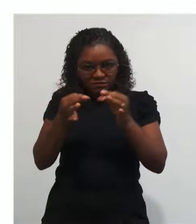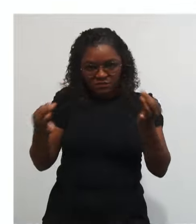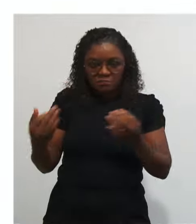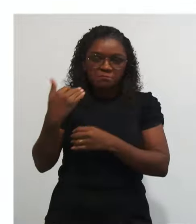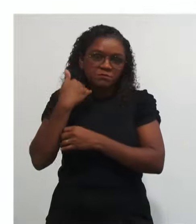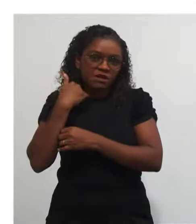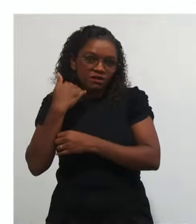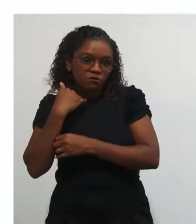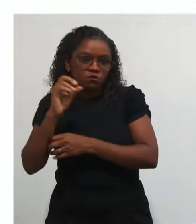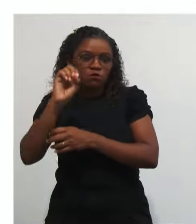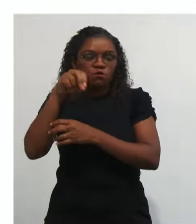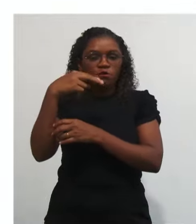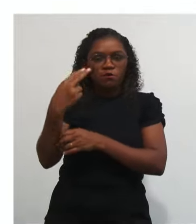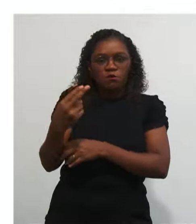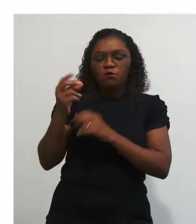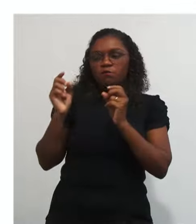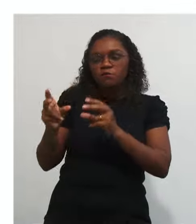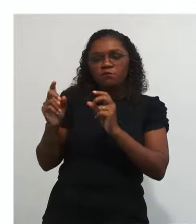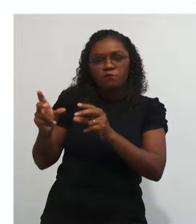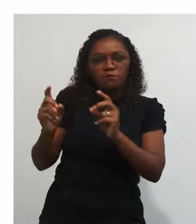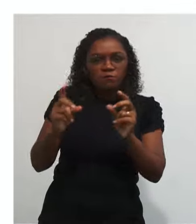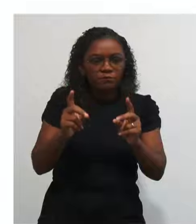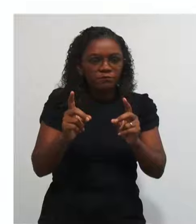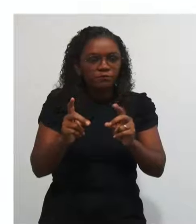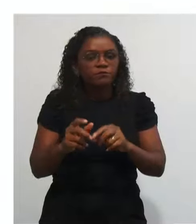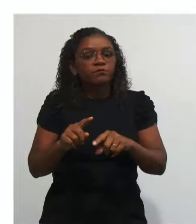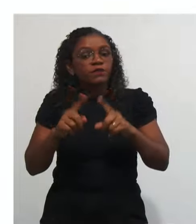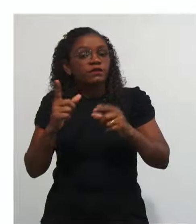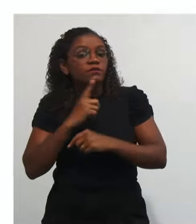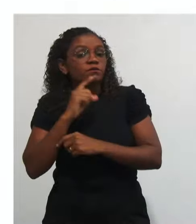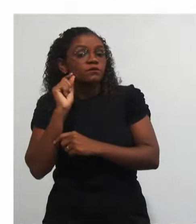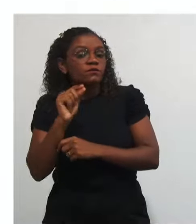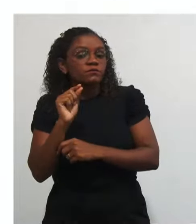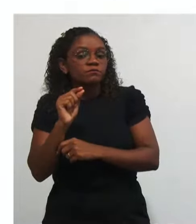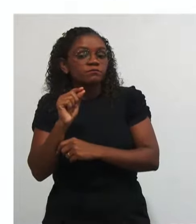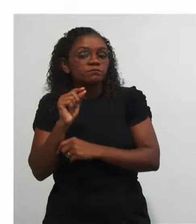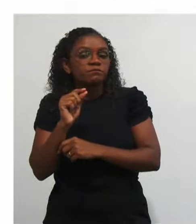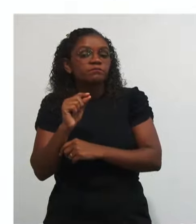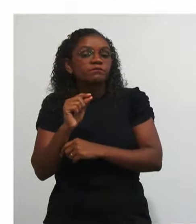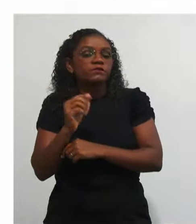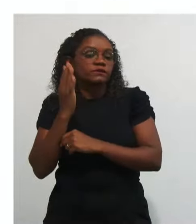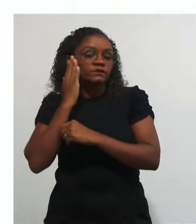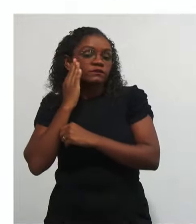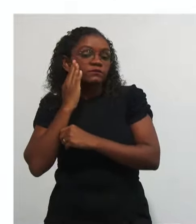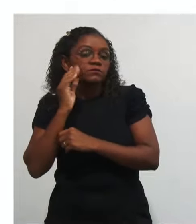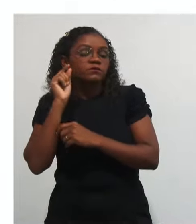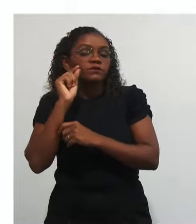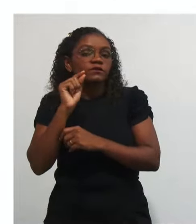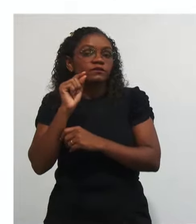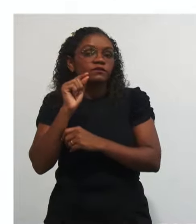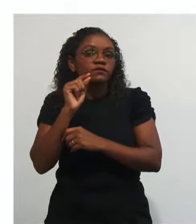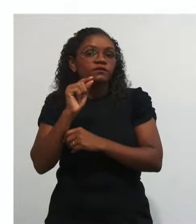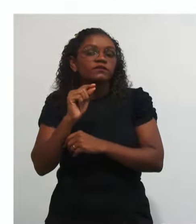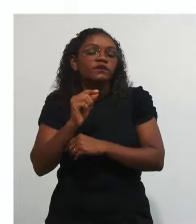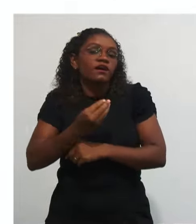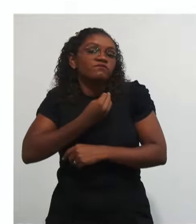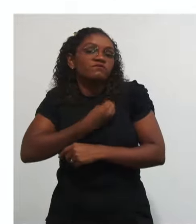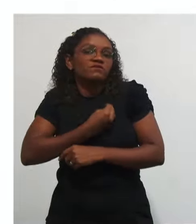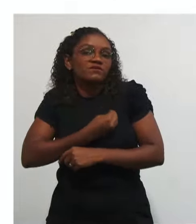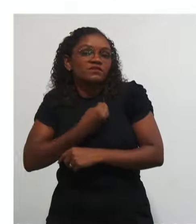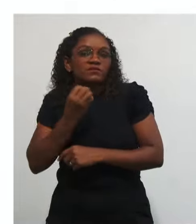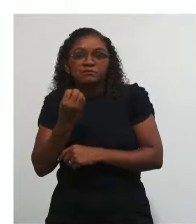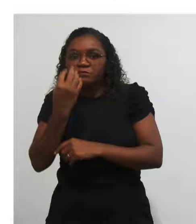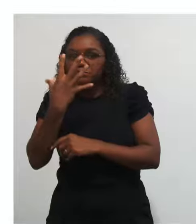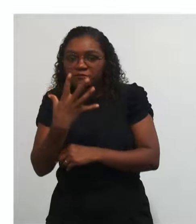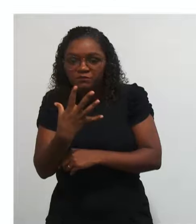ocupam as manchetes jornais também é uma questão e provavelmente uma questão de Sobrevivência